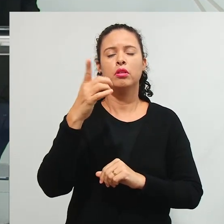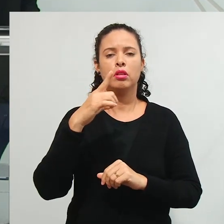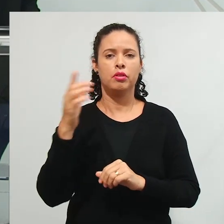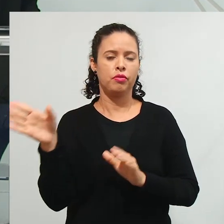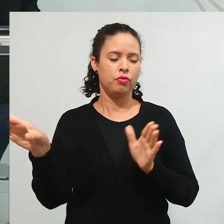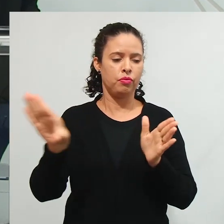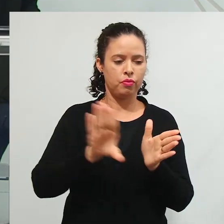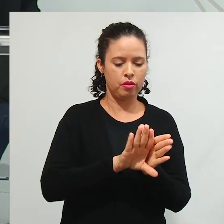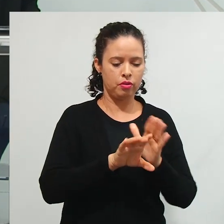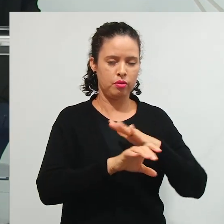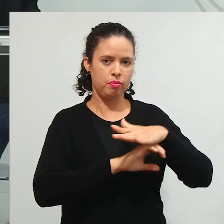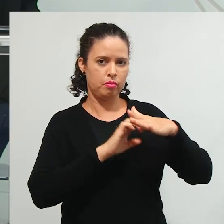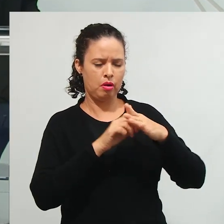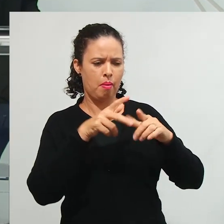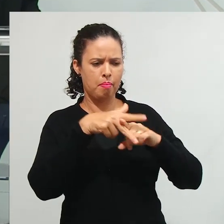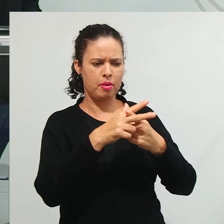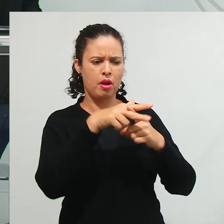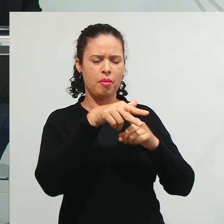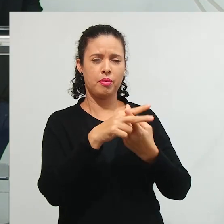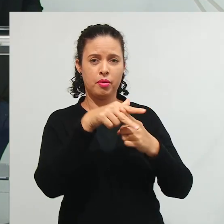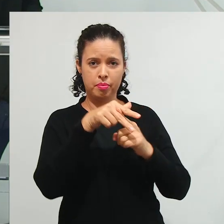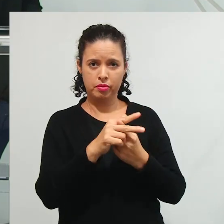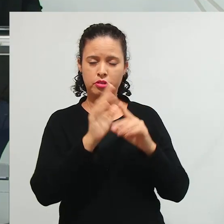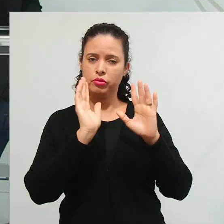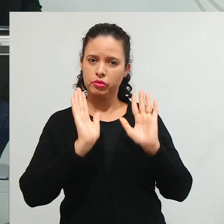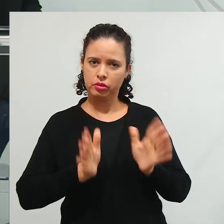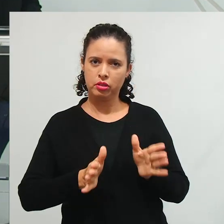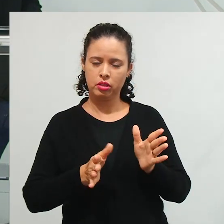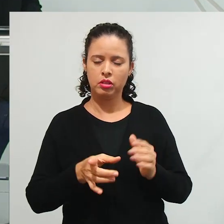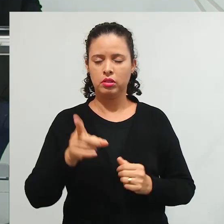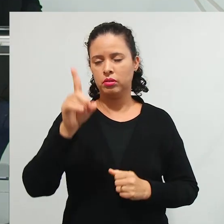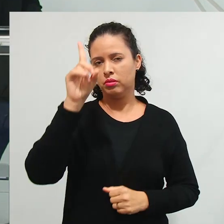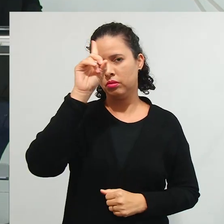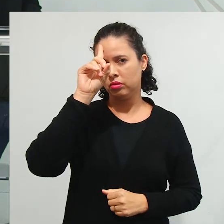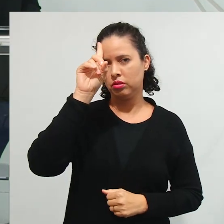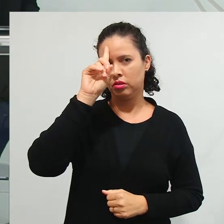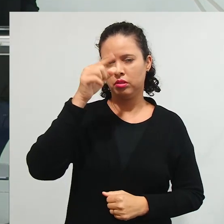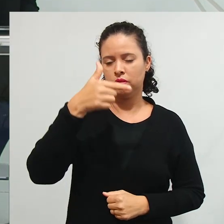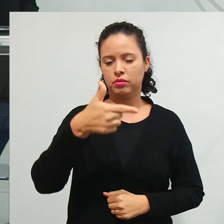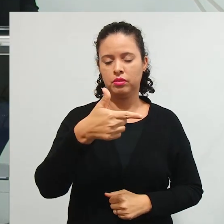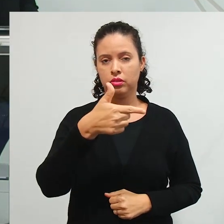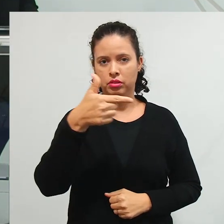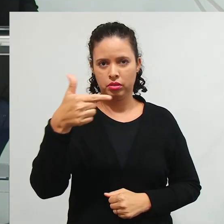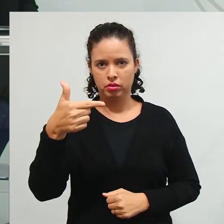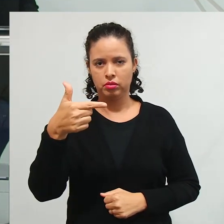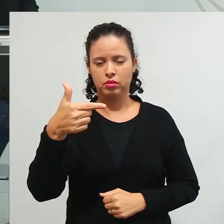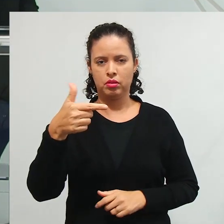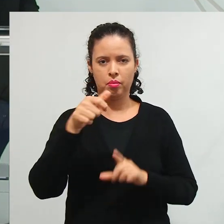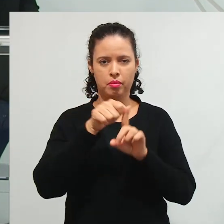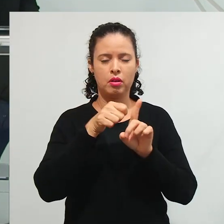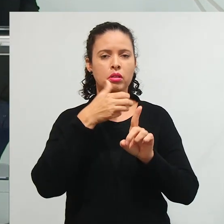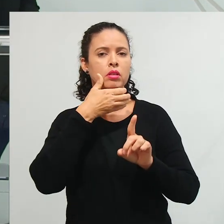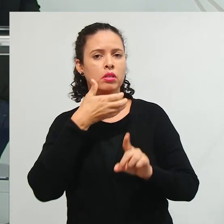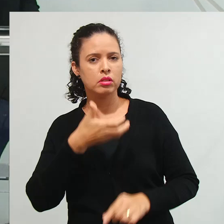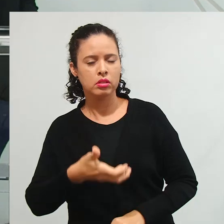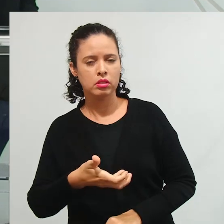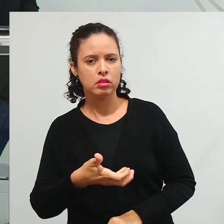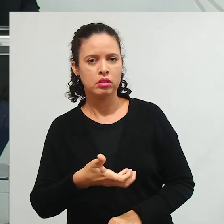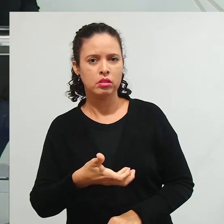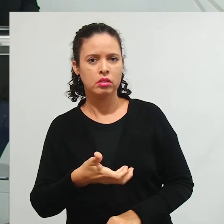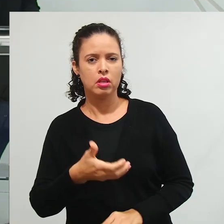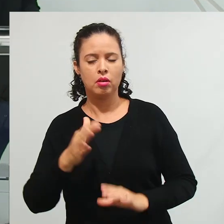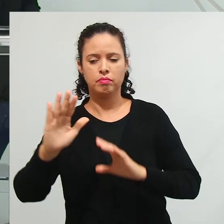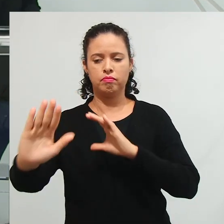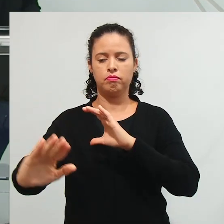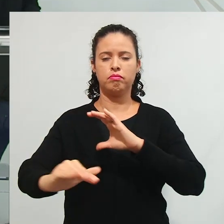prestaram um serviço e lá no dia 22 de dezembro,